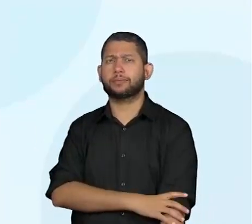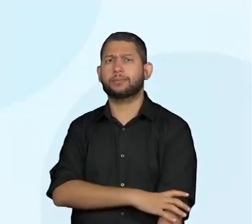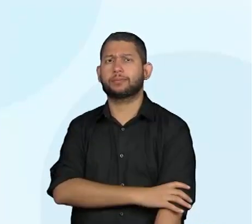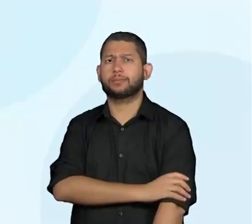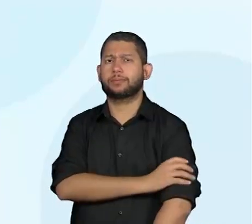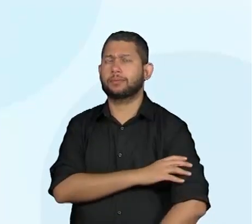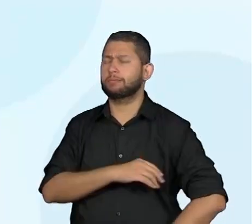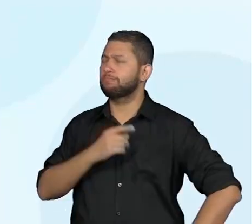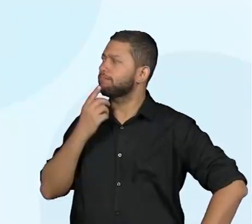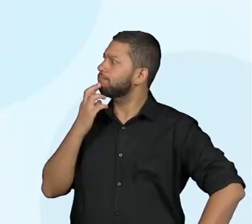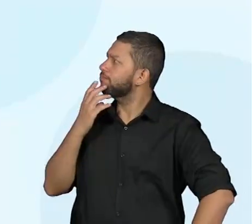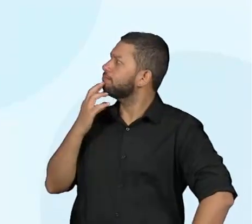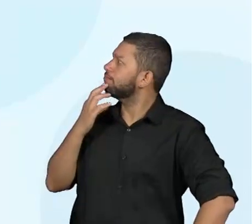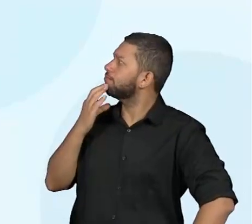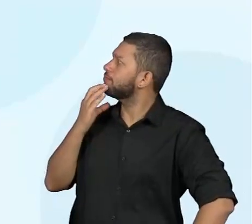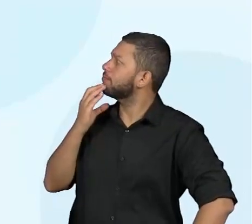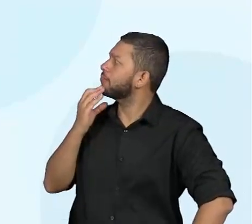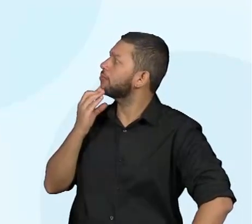olhar direitinho.